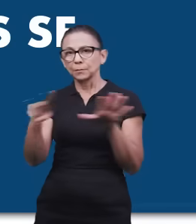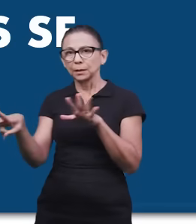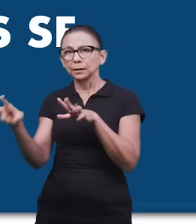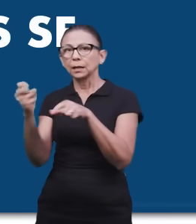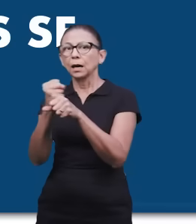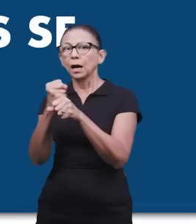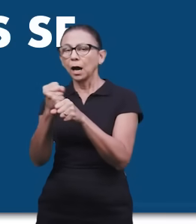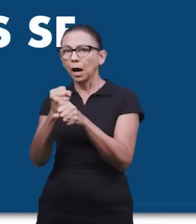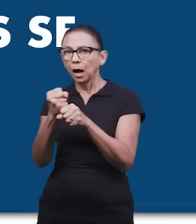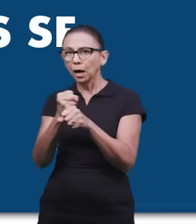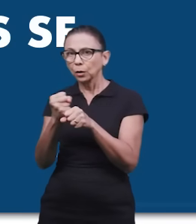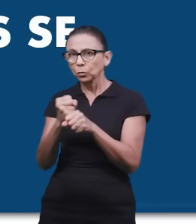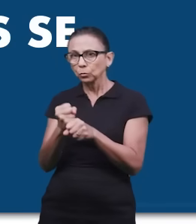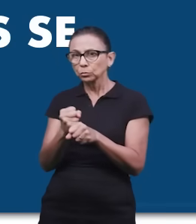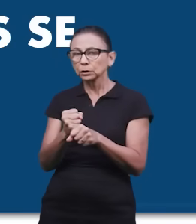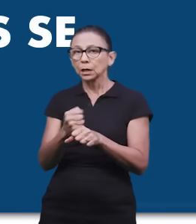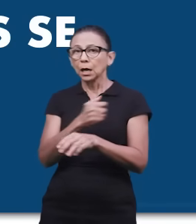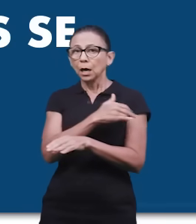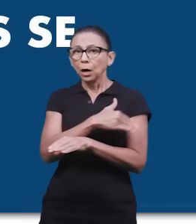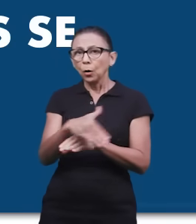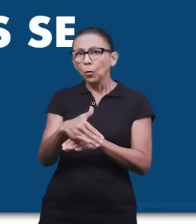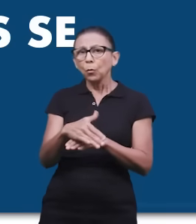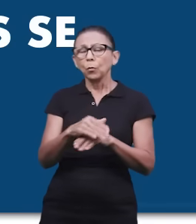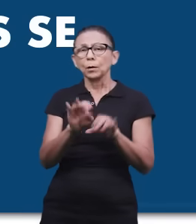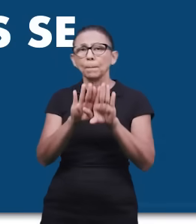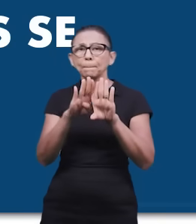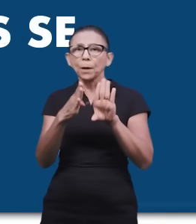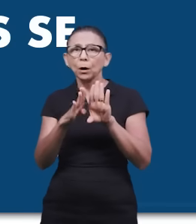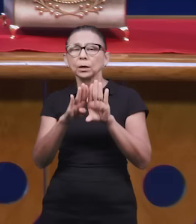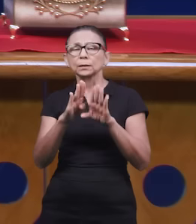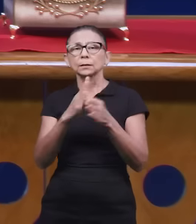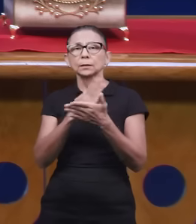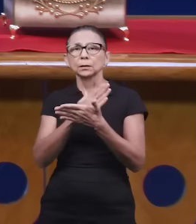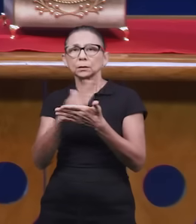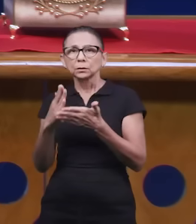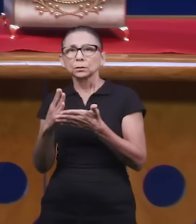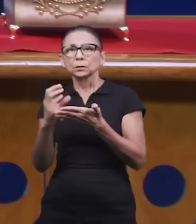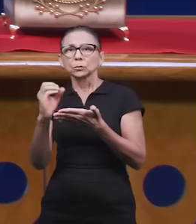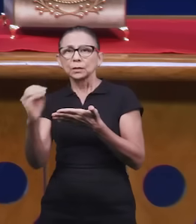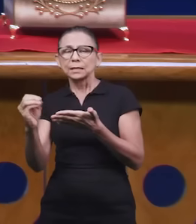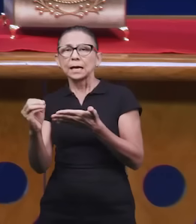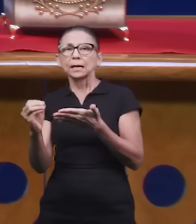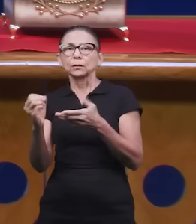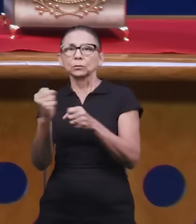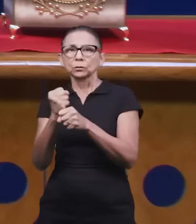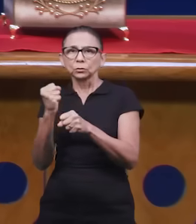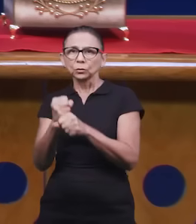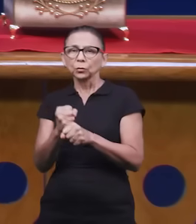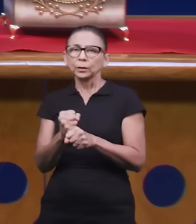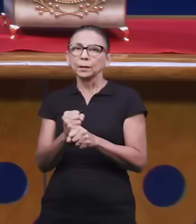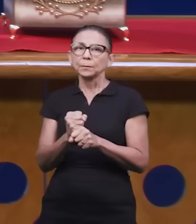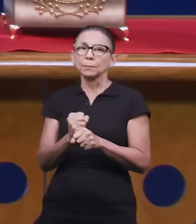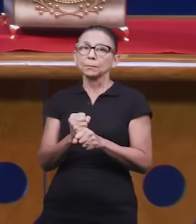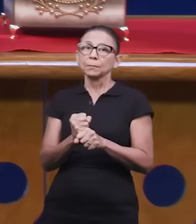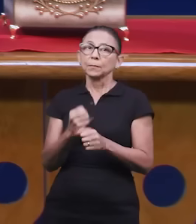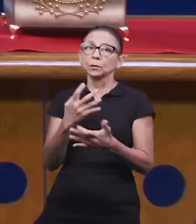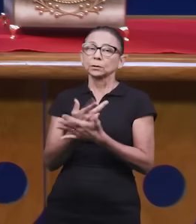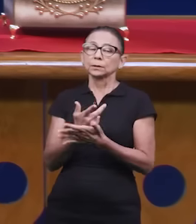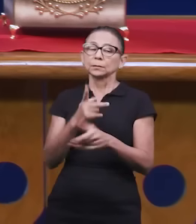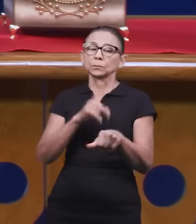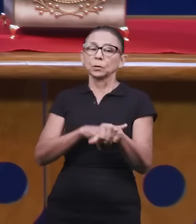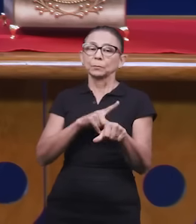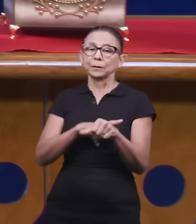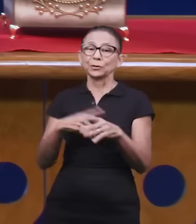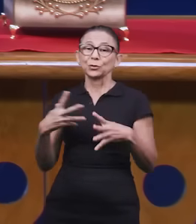e as tranqueiras se reedificarão, mas em tempos angustiosos. Então, olha só, já vamos dar a